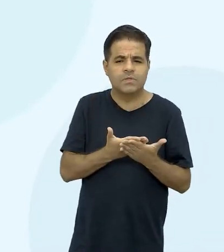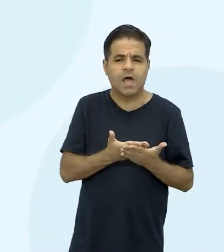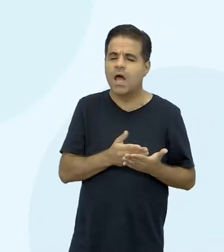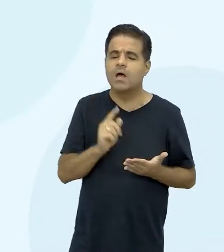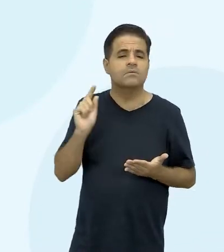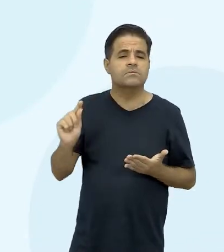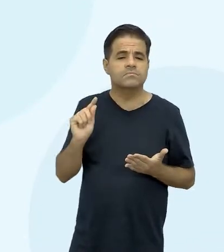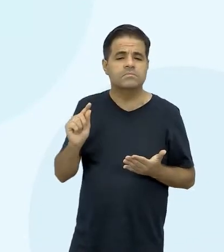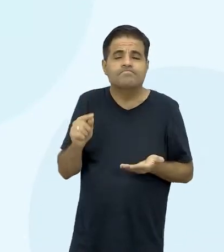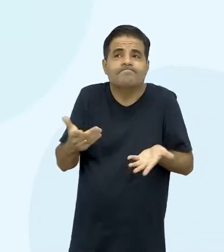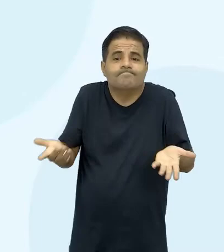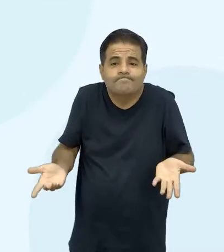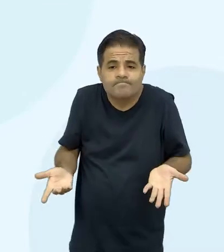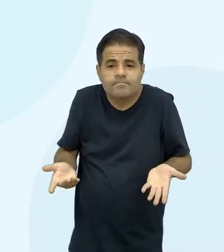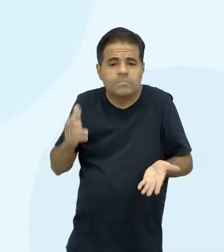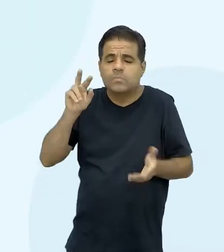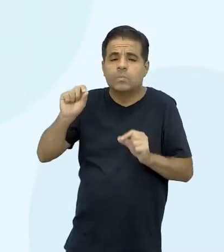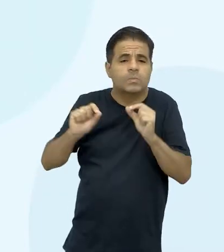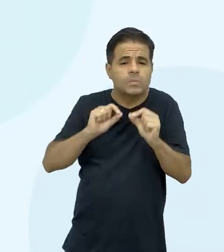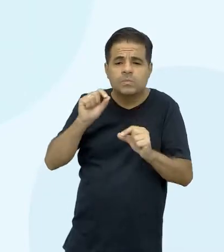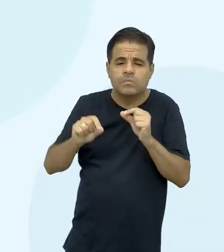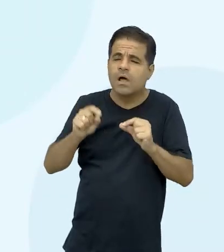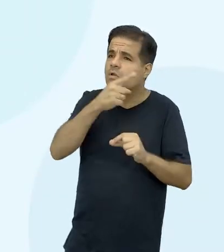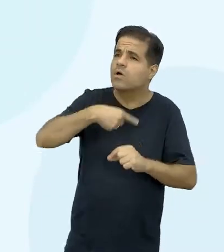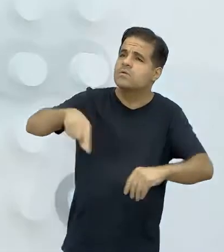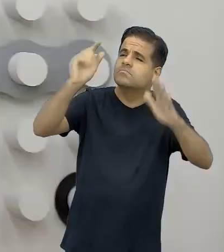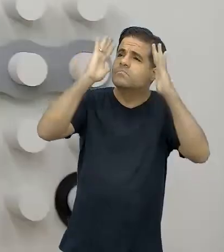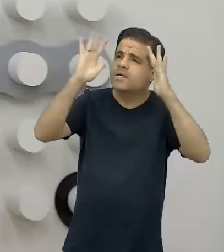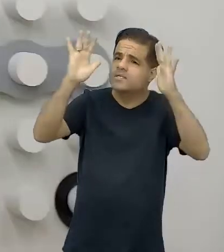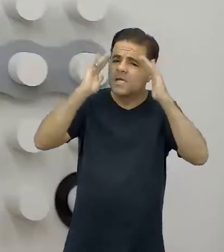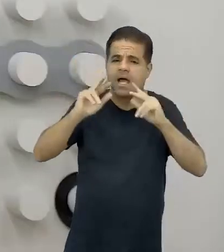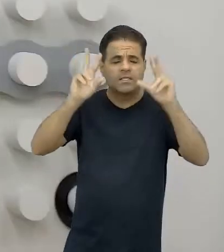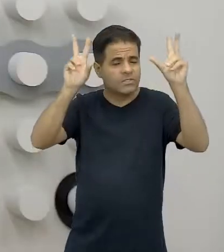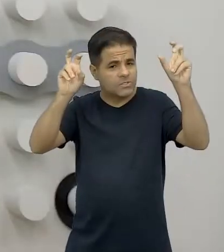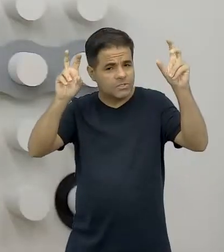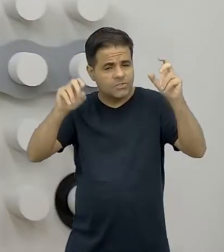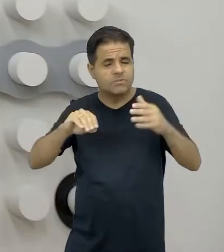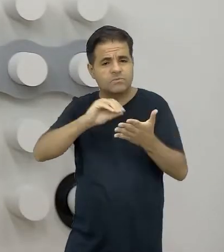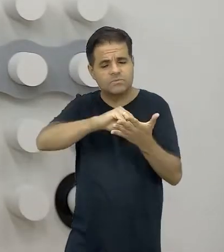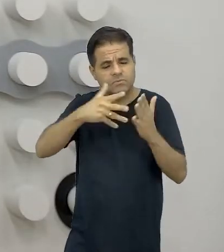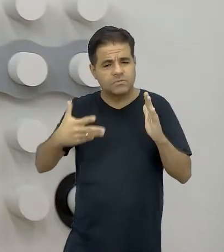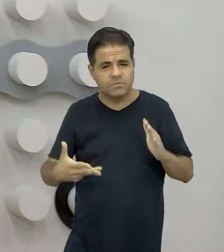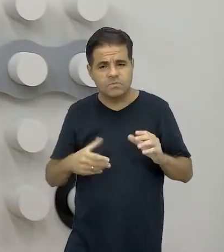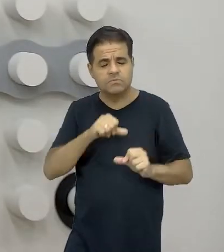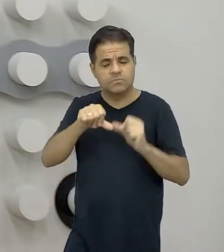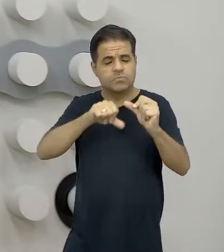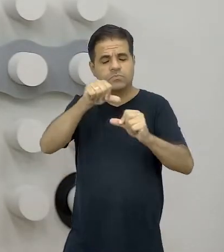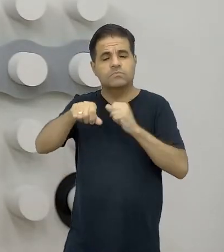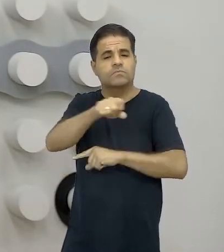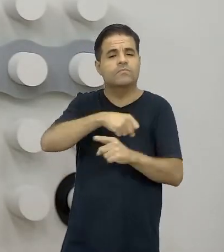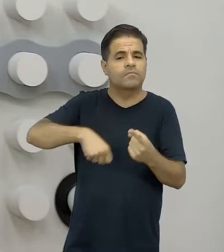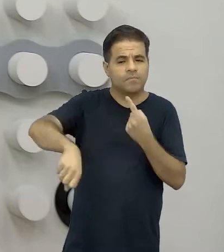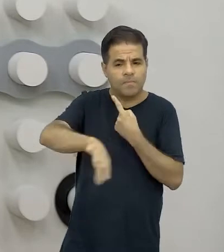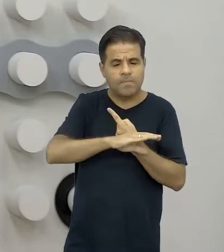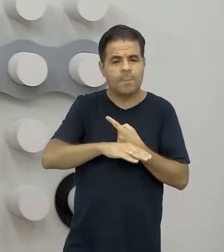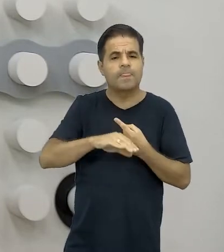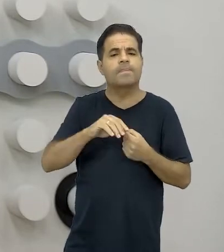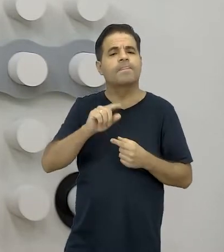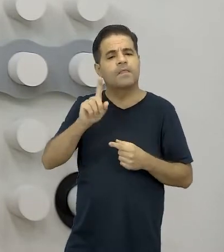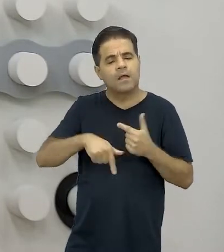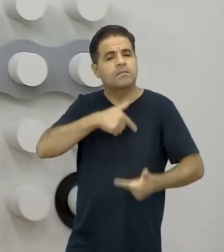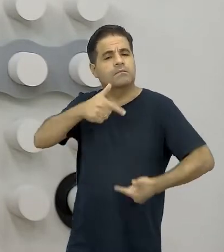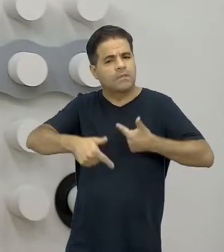realmente, do que se trata? Vamos pensar no título do componente curricular. Mudanças sociais,